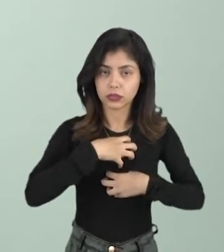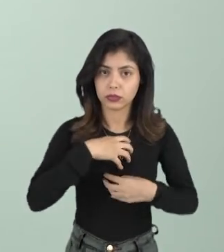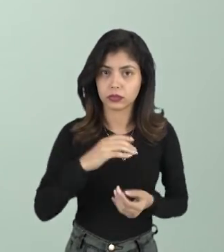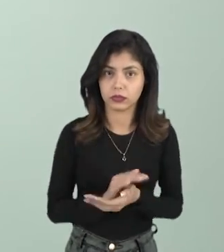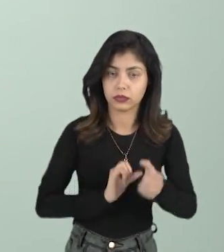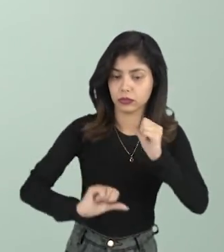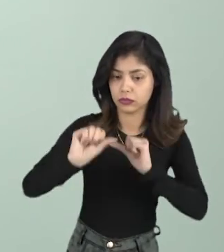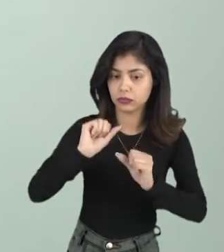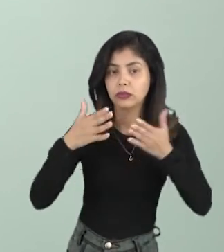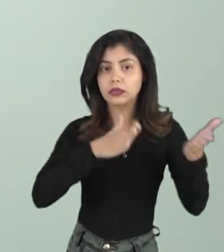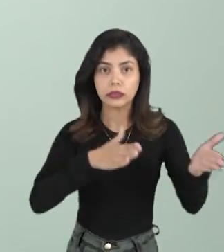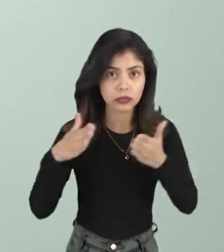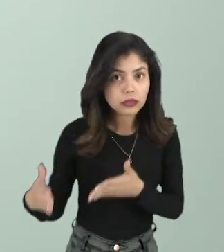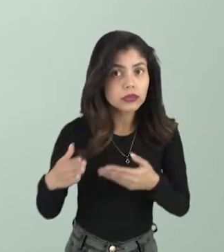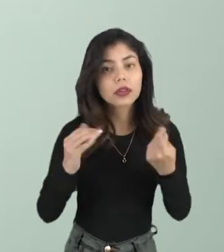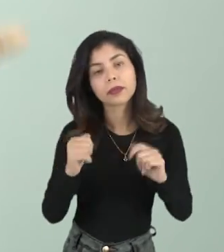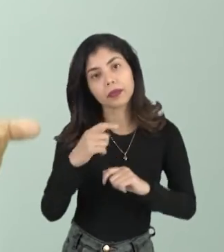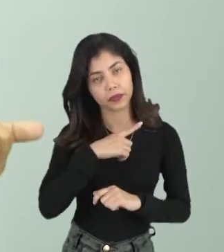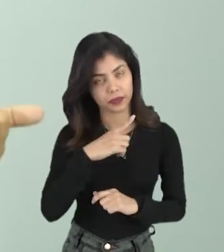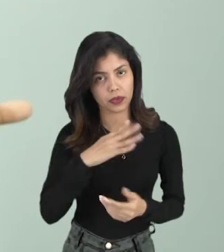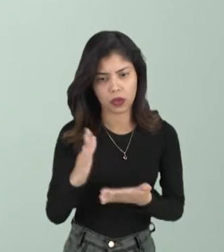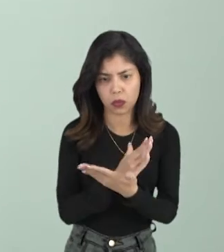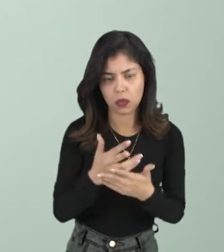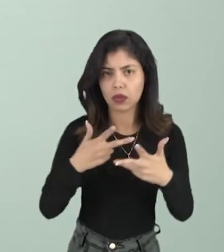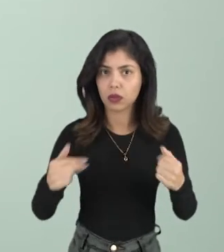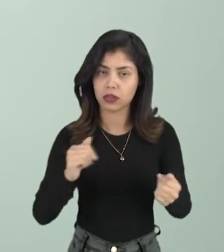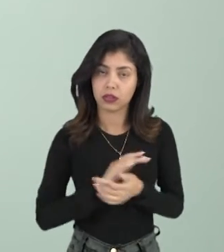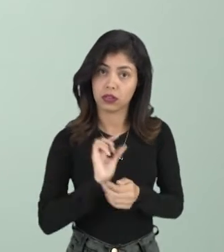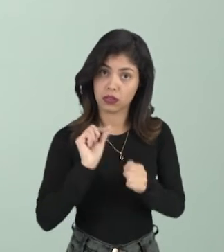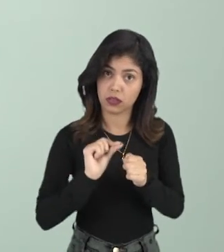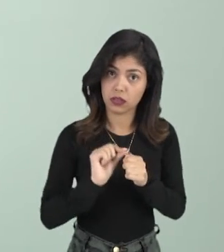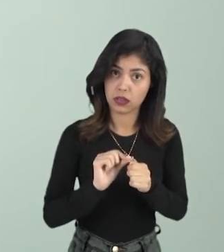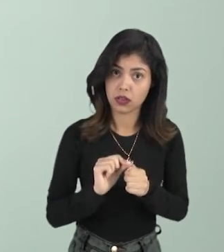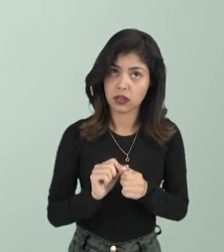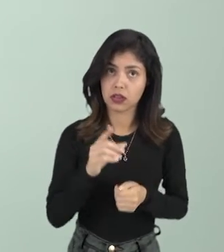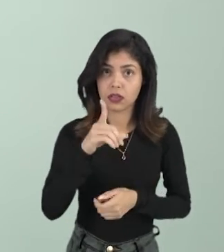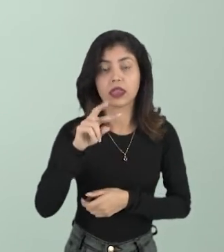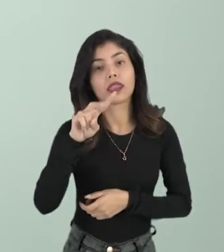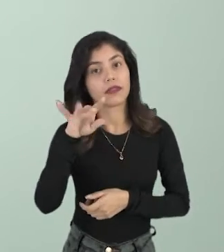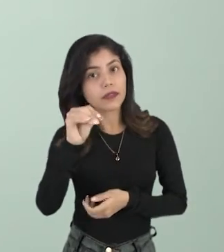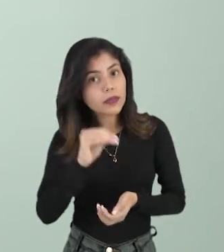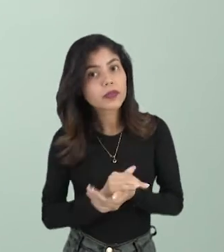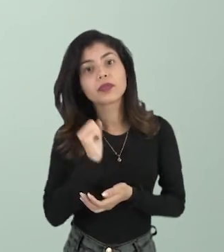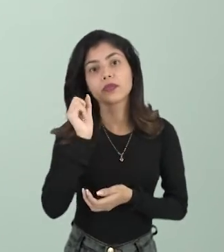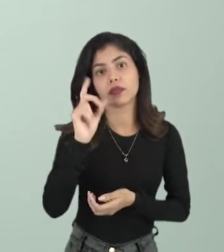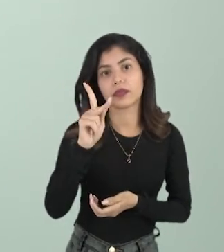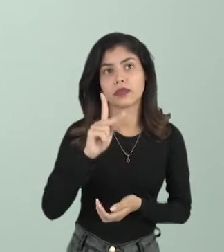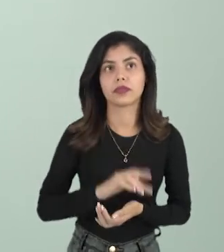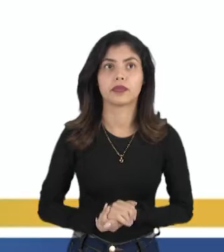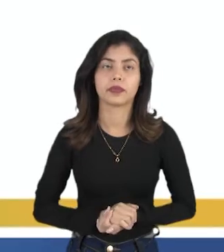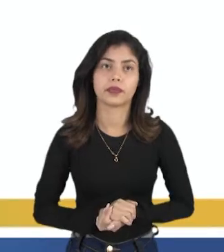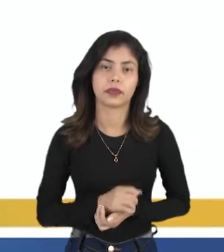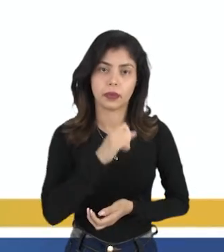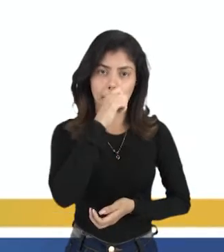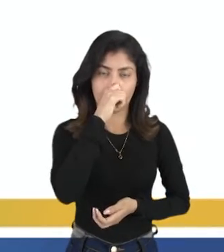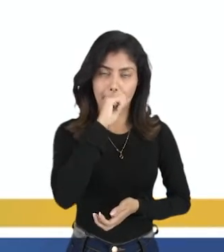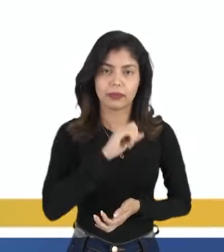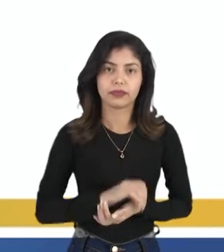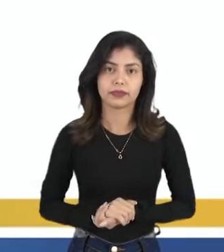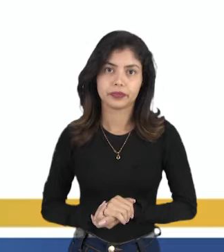de contrapartida, de que eles têm que dar alguma coisa para a nação, de que eles estão devendo alguma coisa, ok?